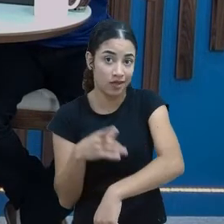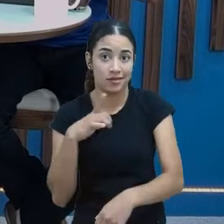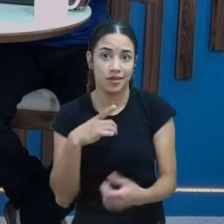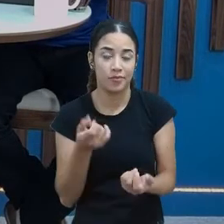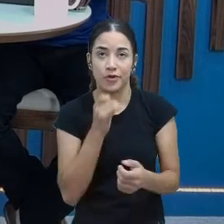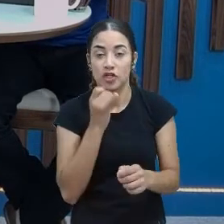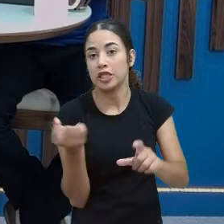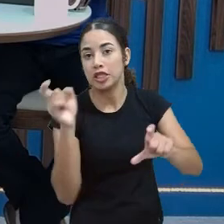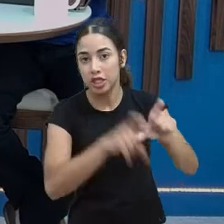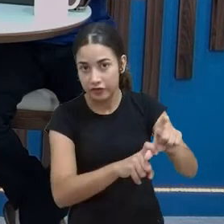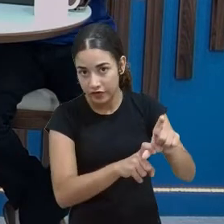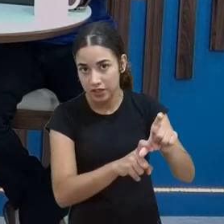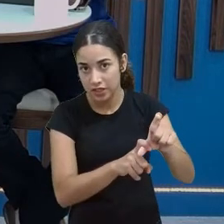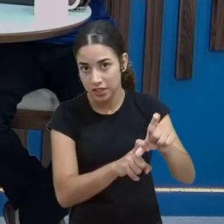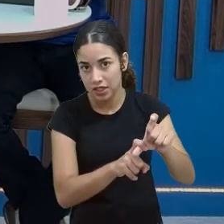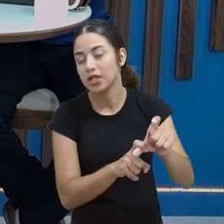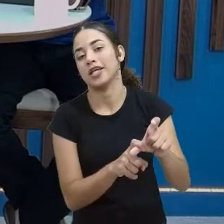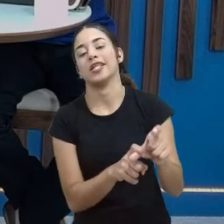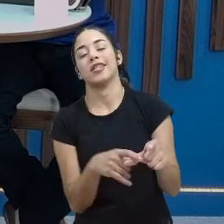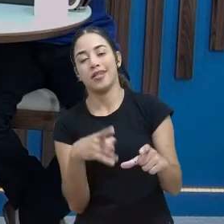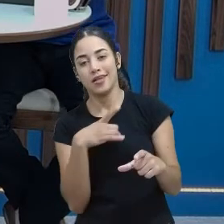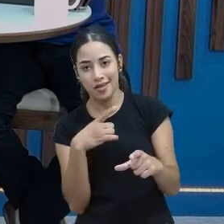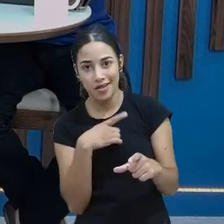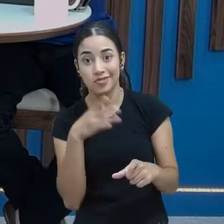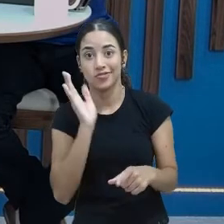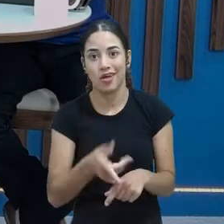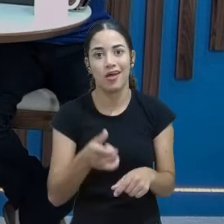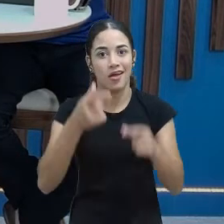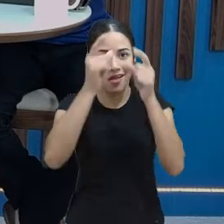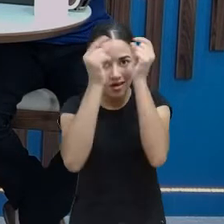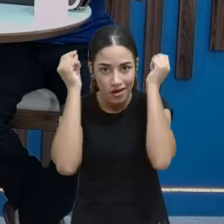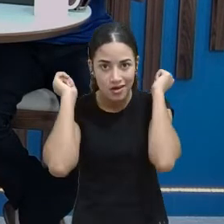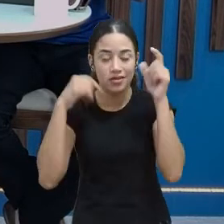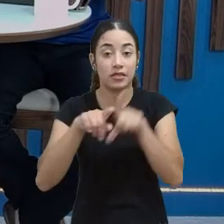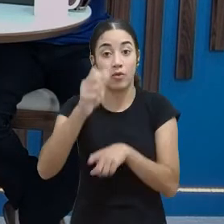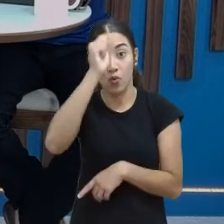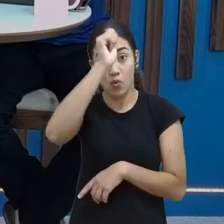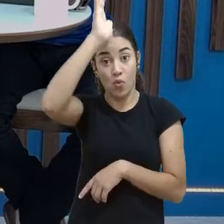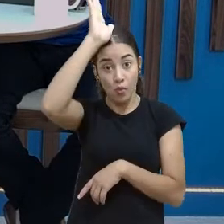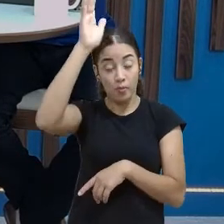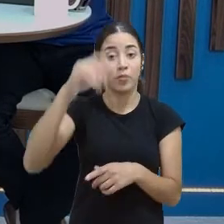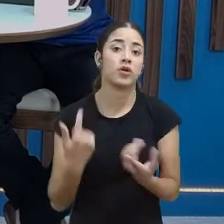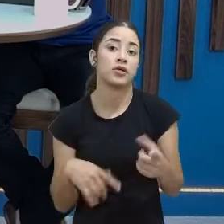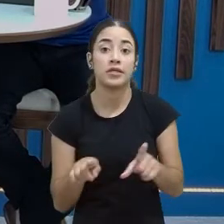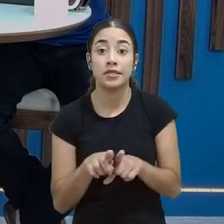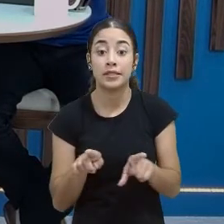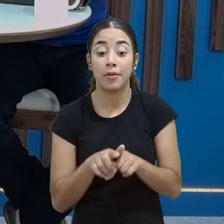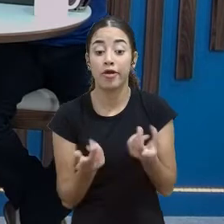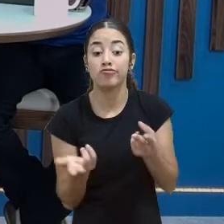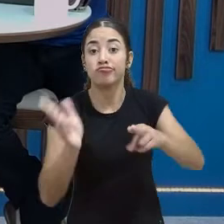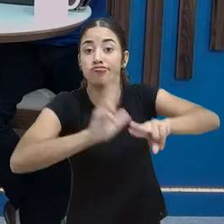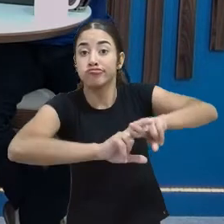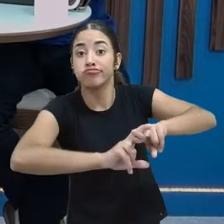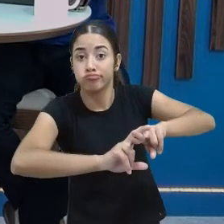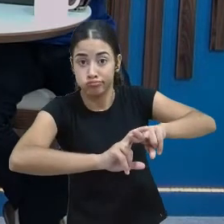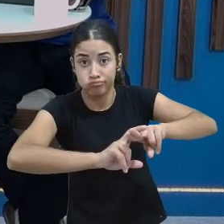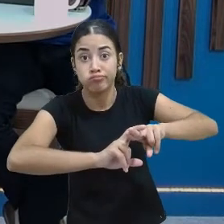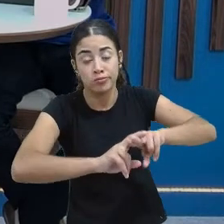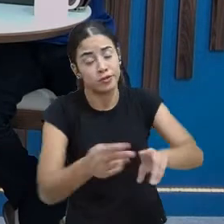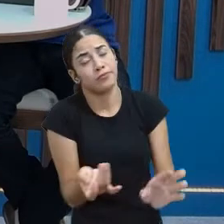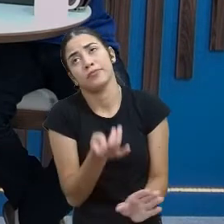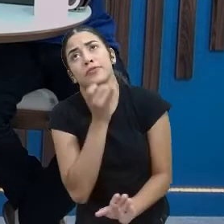dívida, isso a gente encontrava muito ainda já na Grécia e na Roma, não é? Escravidão por aprisionamento, não é?